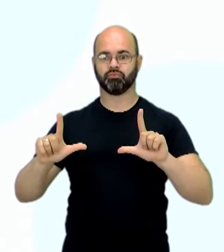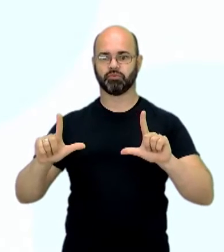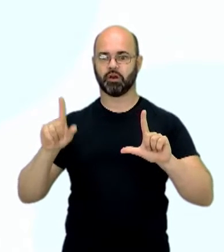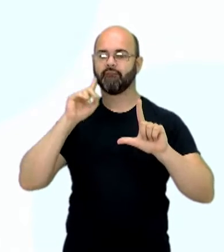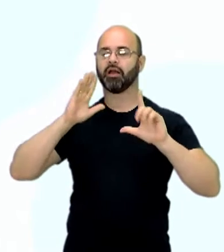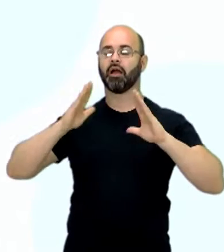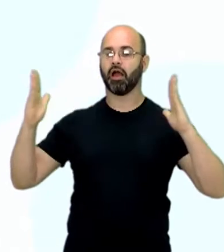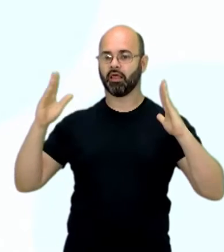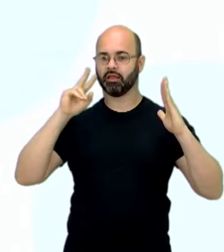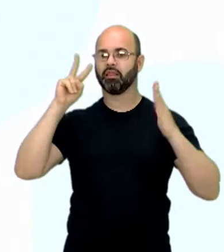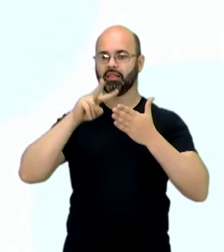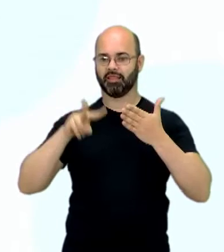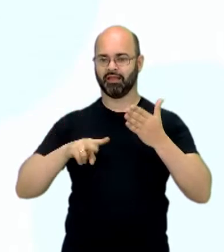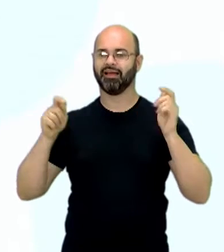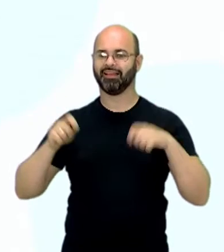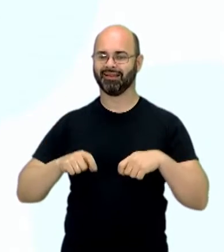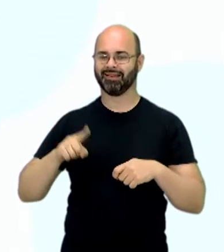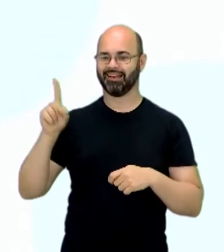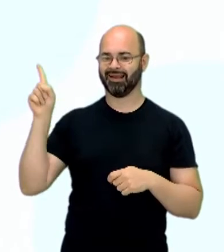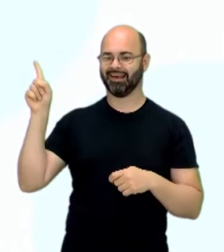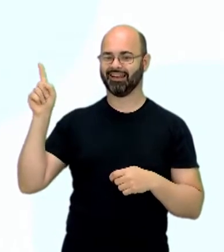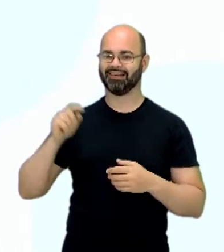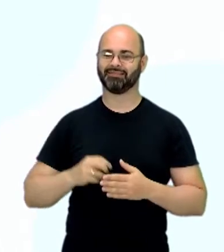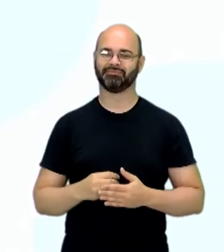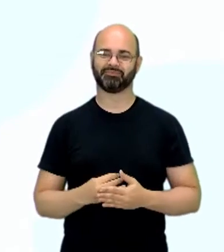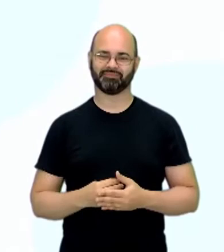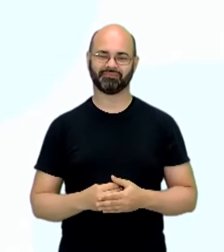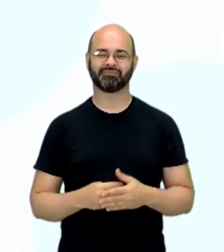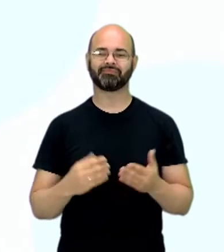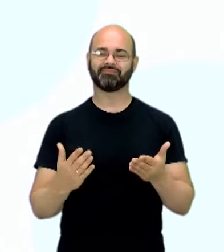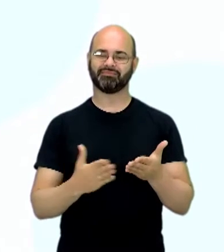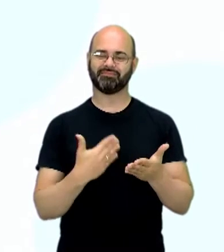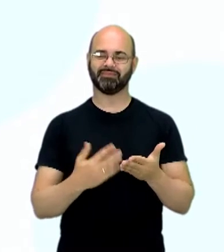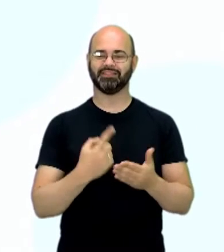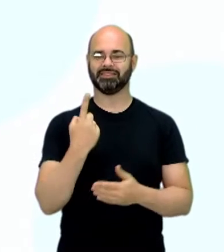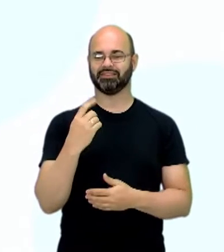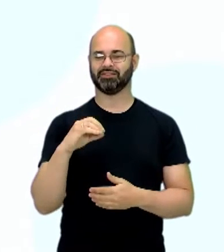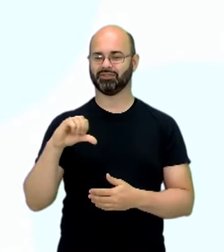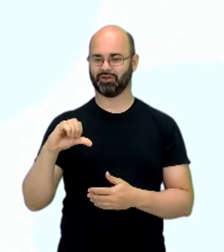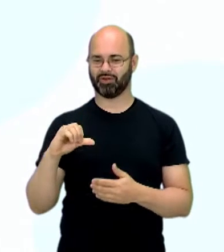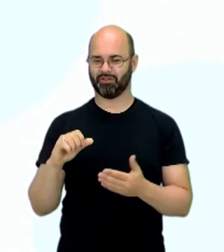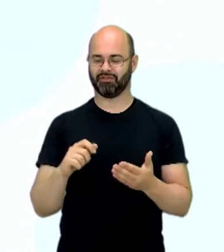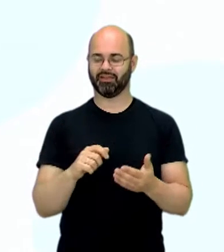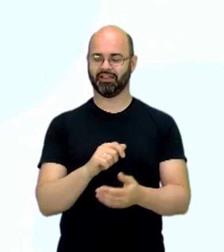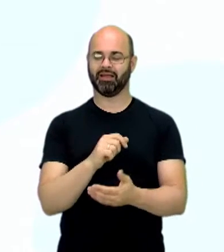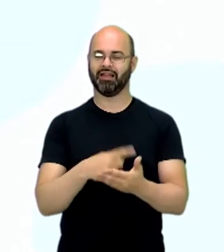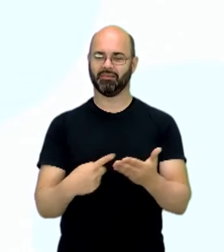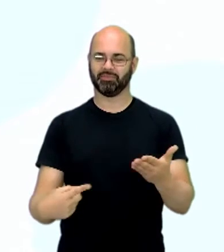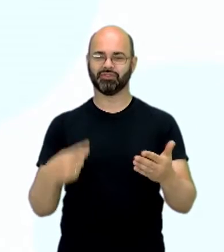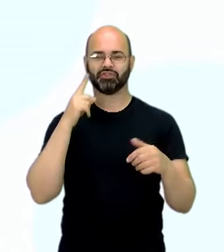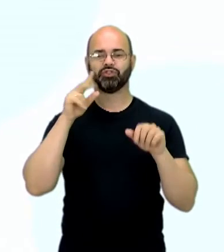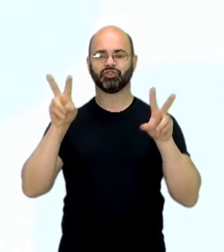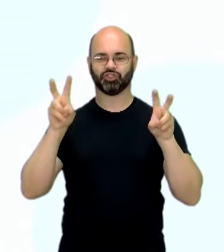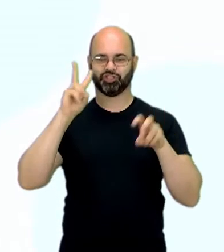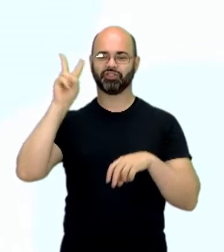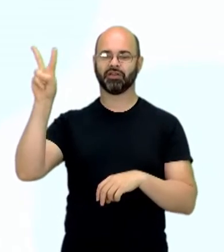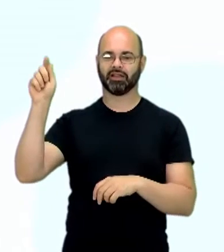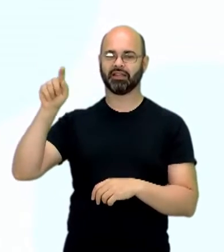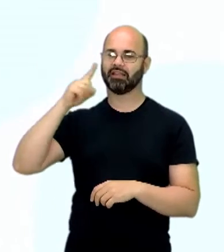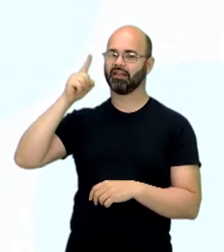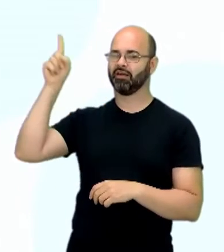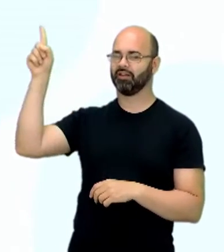mais fácil. Tá? Então, lá na página 109 da sua apostila, esse é o texto. O título dele está ali, dá para a gente enxergar,